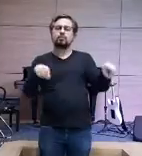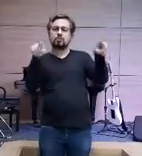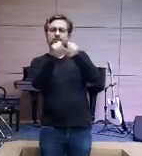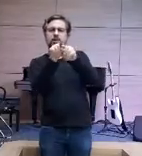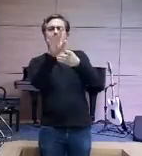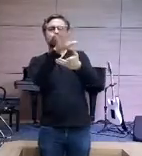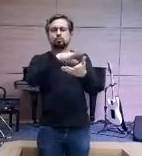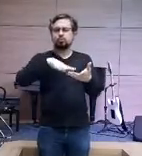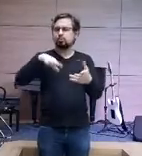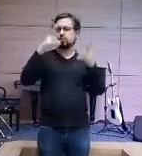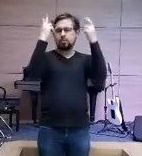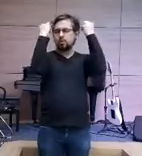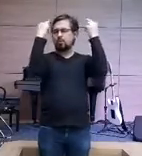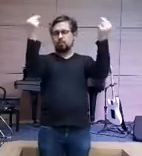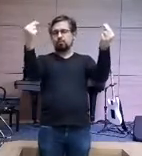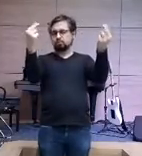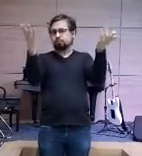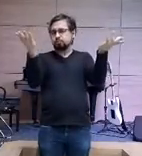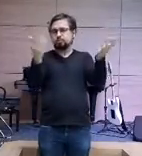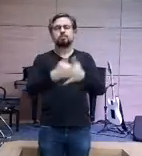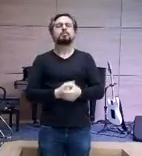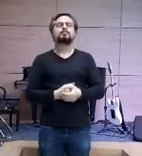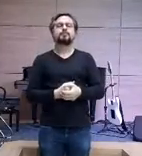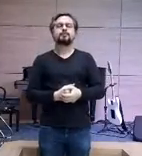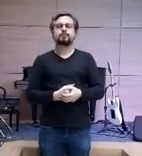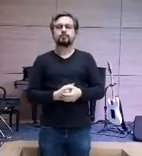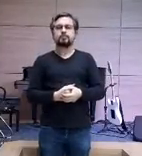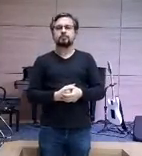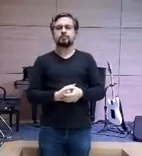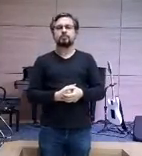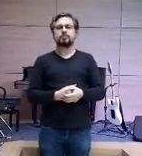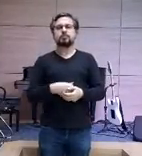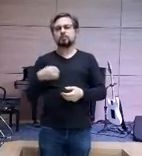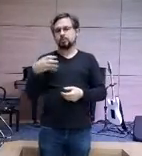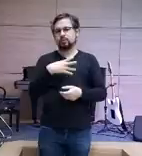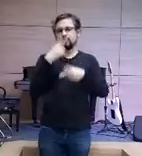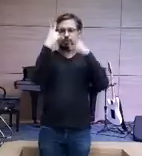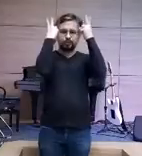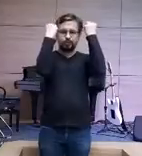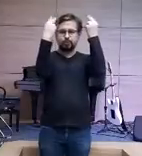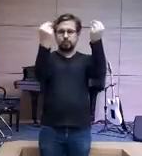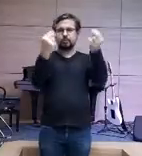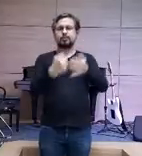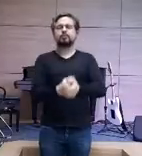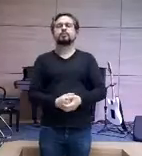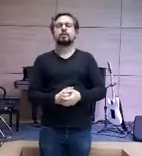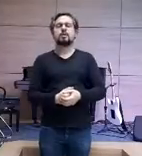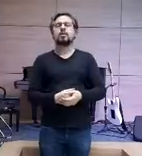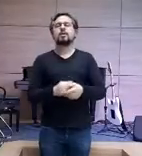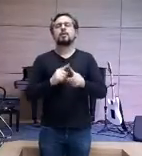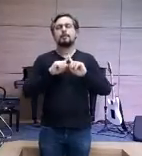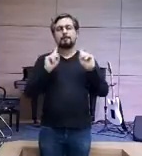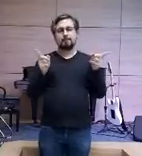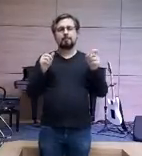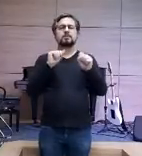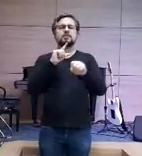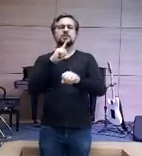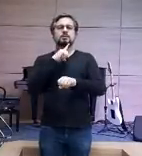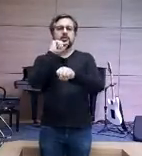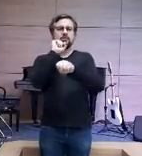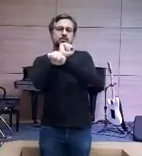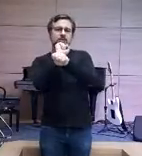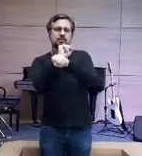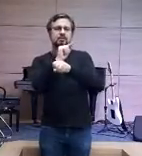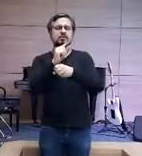o que era posso dizer normal mas o vemos o novo normal mas a esperança de ter a